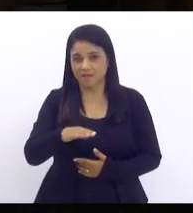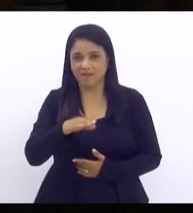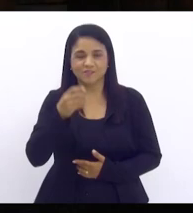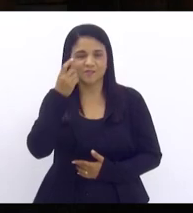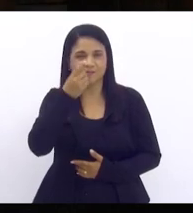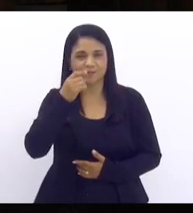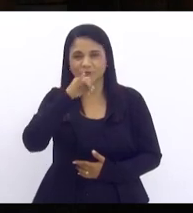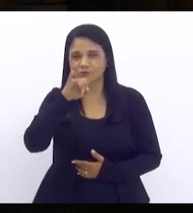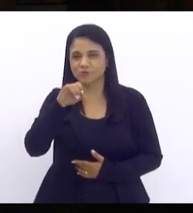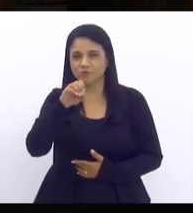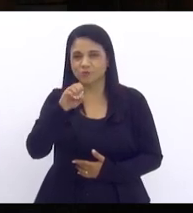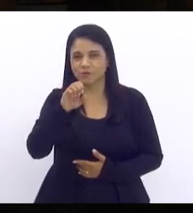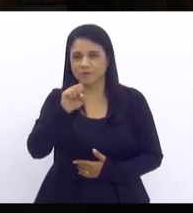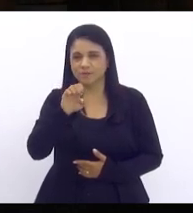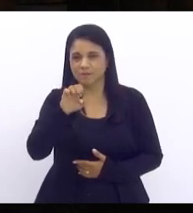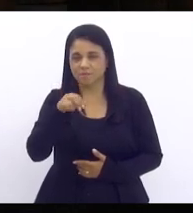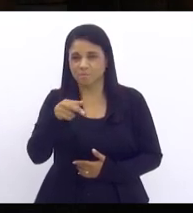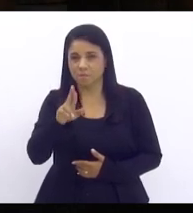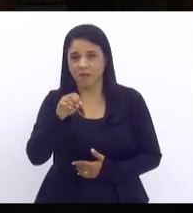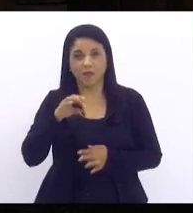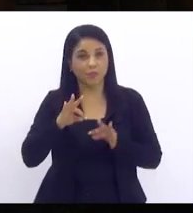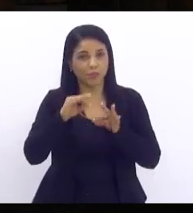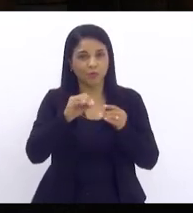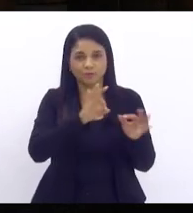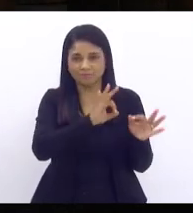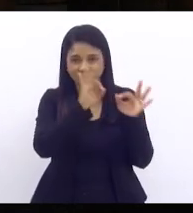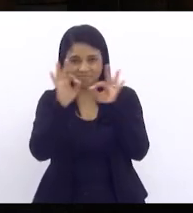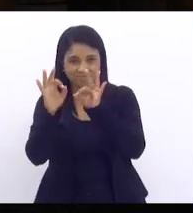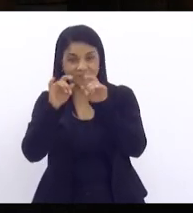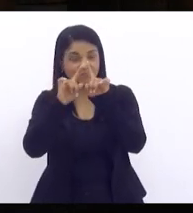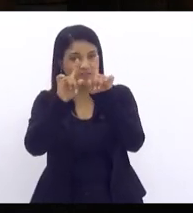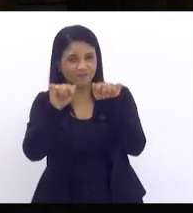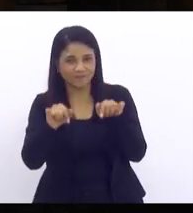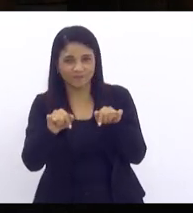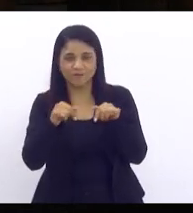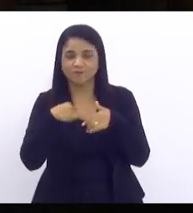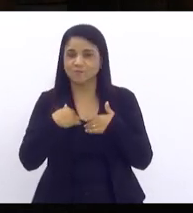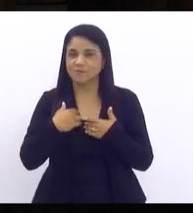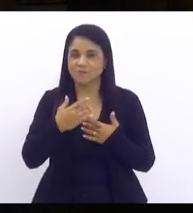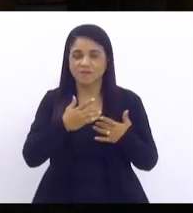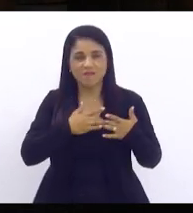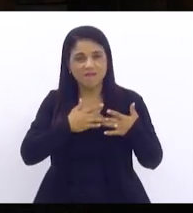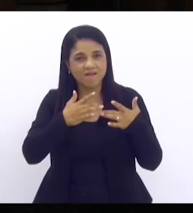que nos assistem, aos servidores dessa casa. Minha gratidão.